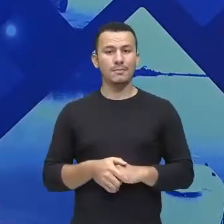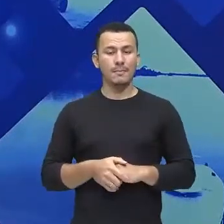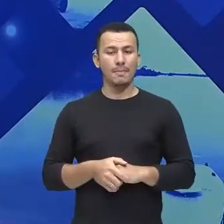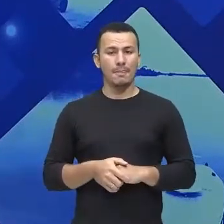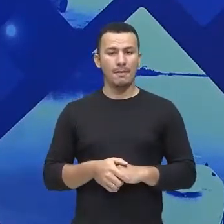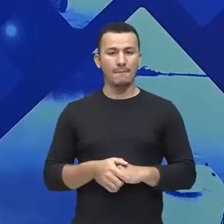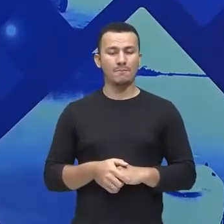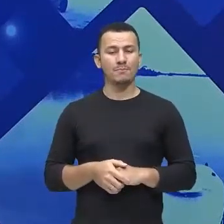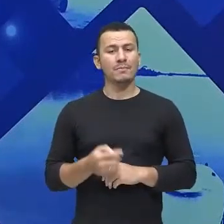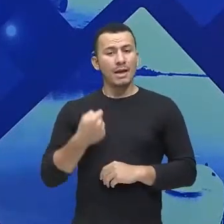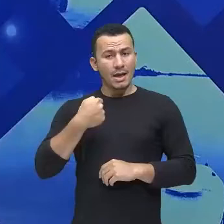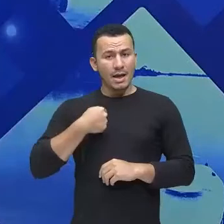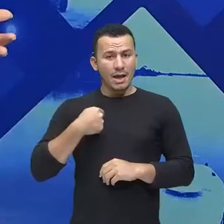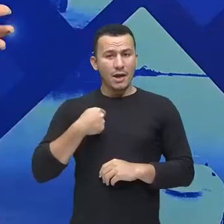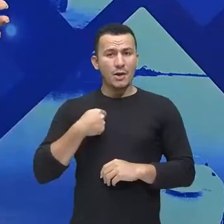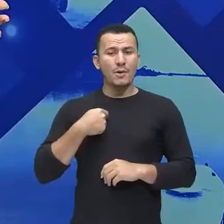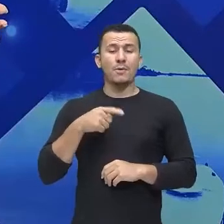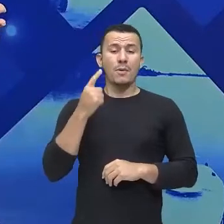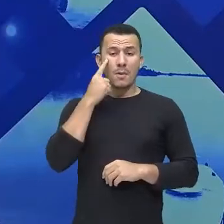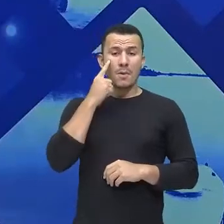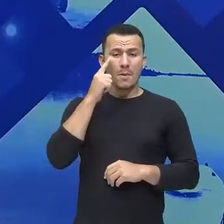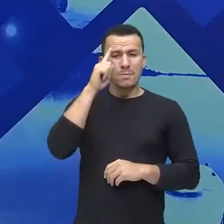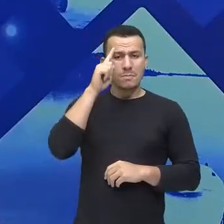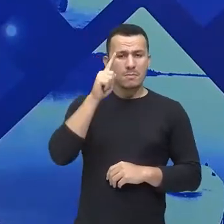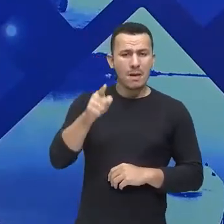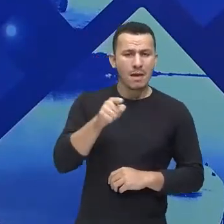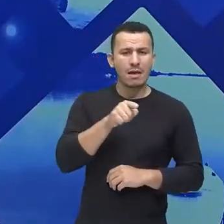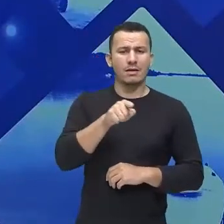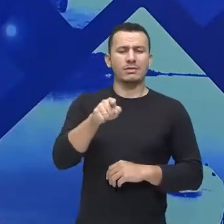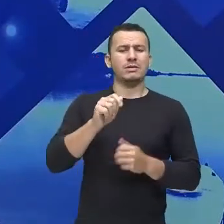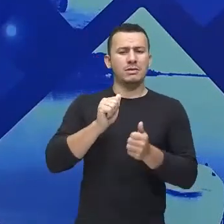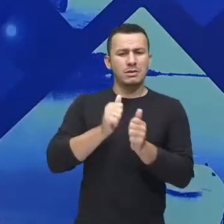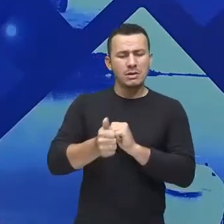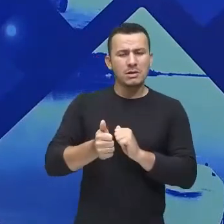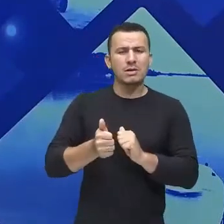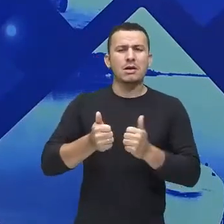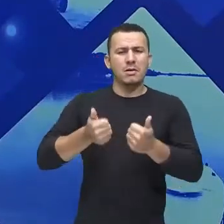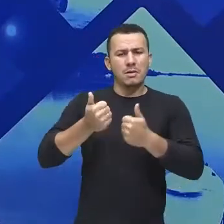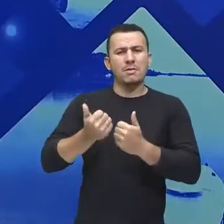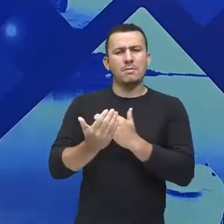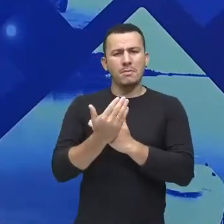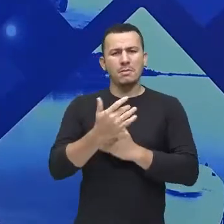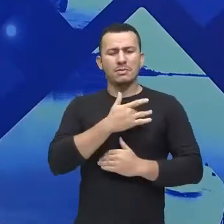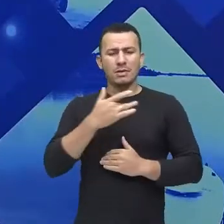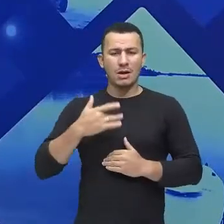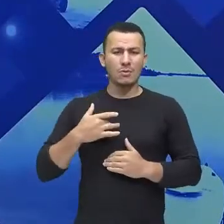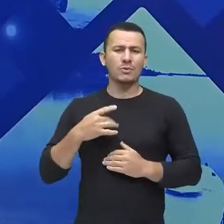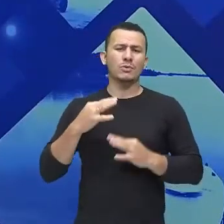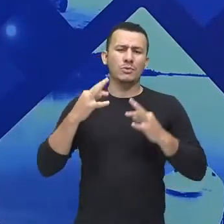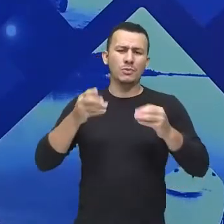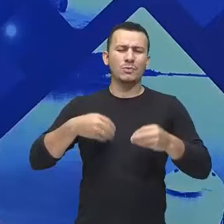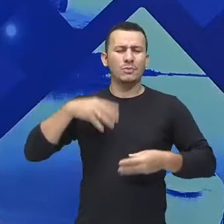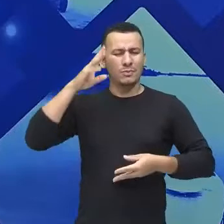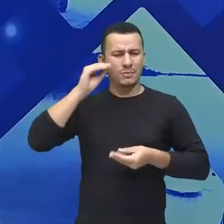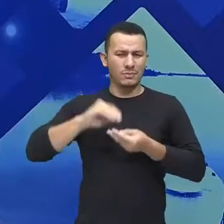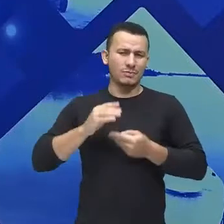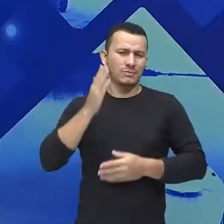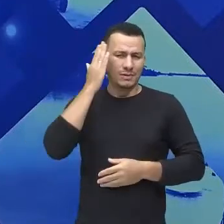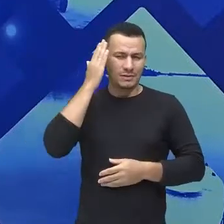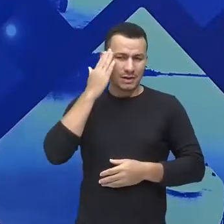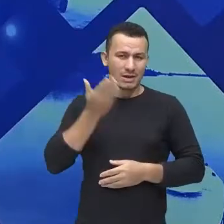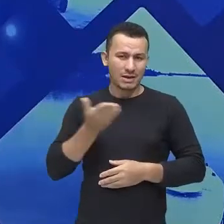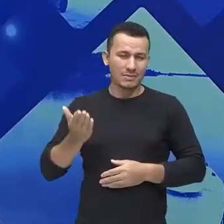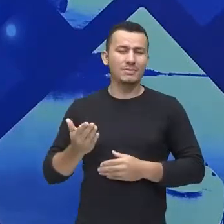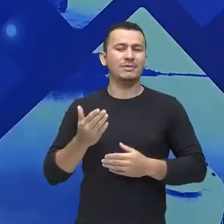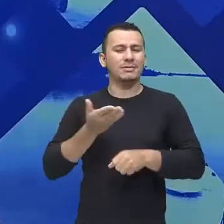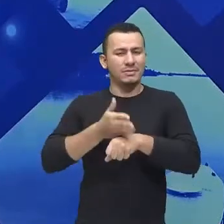eu, quase não sai, a primeira pessoa a falar para você que exercício físico faz bem à saúde, e é verdade, agora você sabe